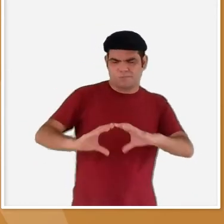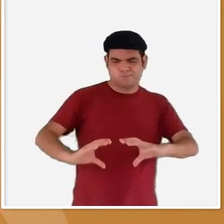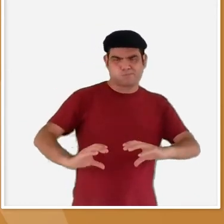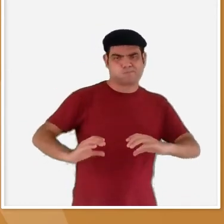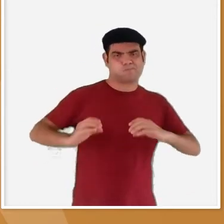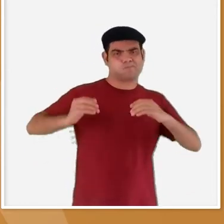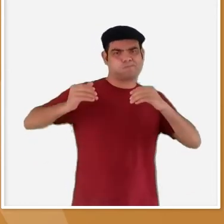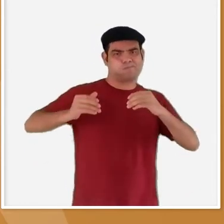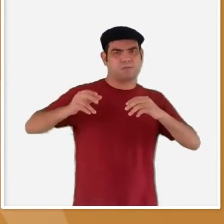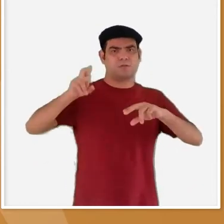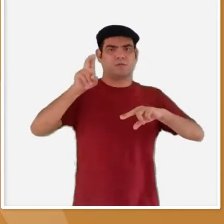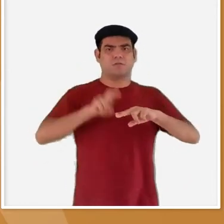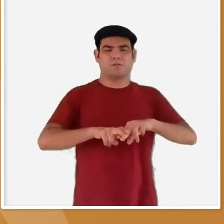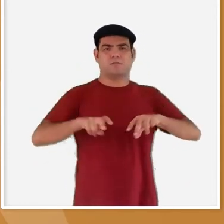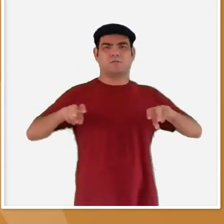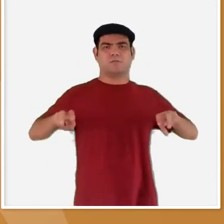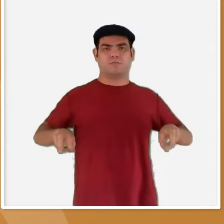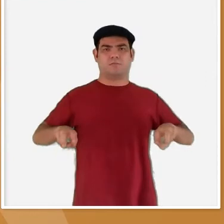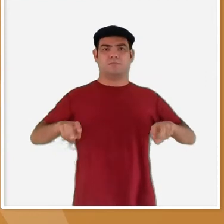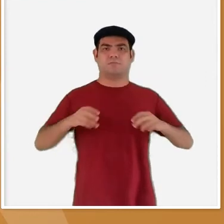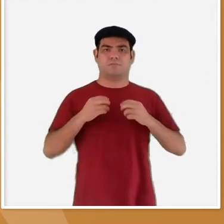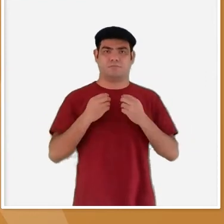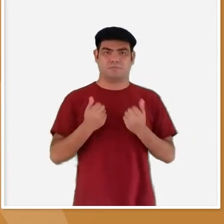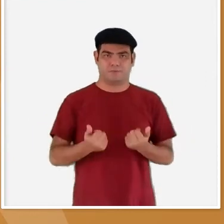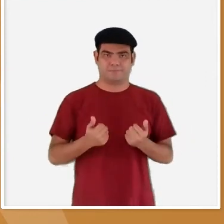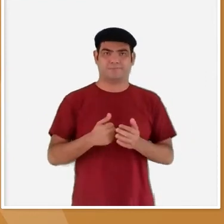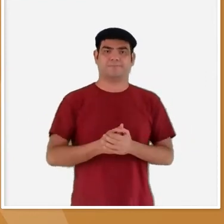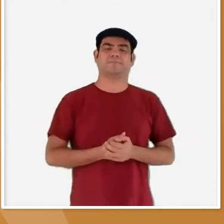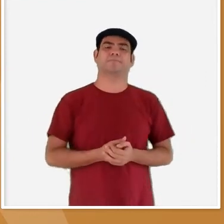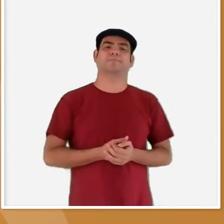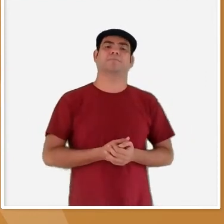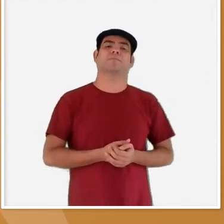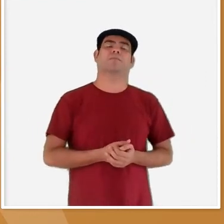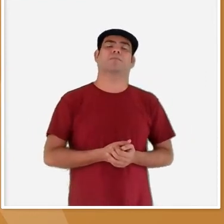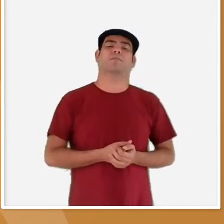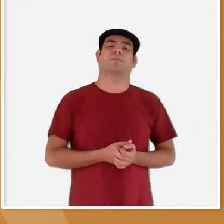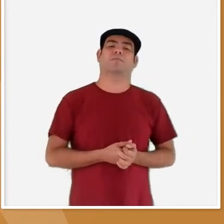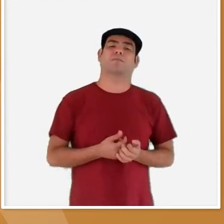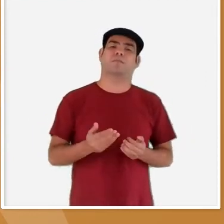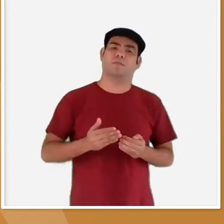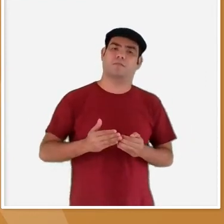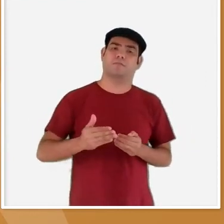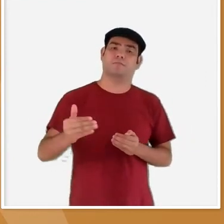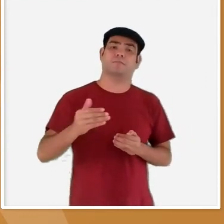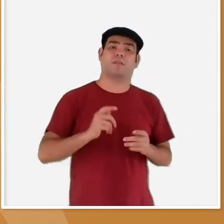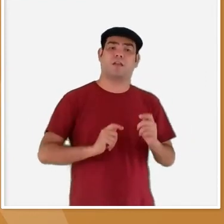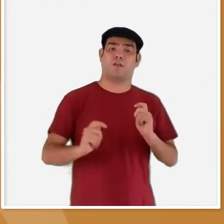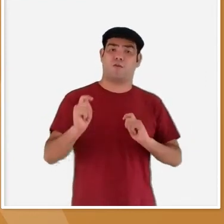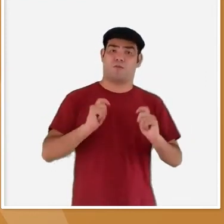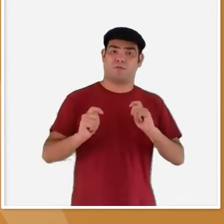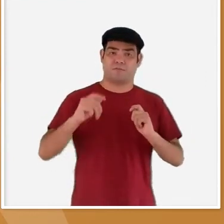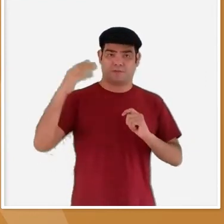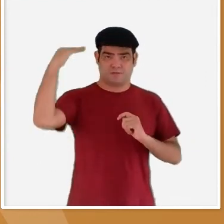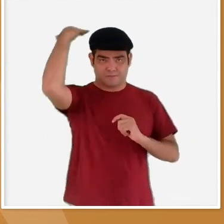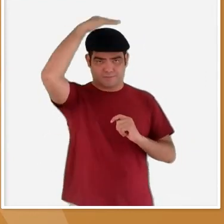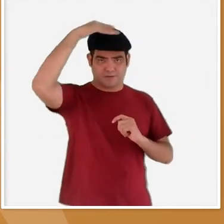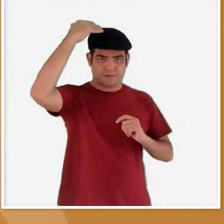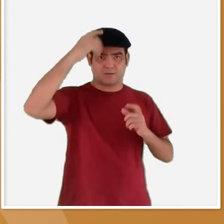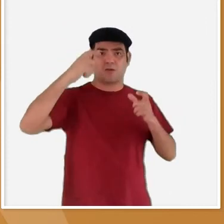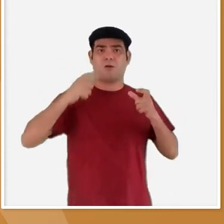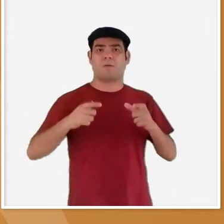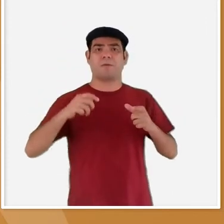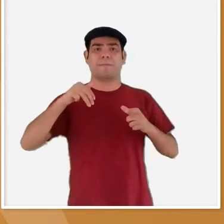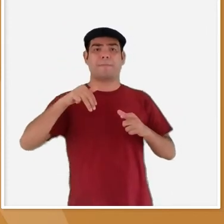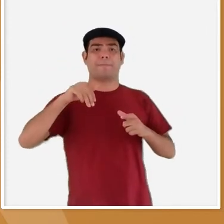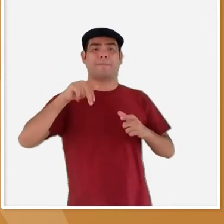para o estofamento, tá bom? Então vamos também partir para a parte da economia mexicana nos minérios, a produção